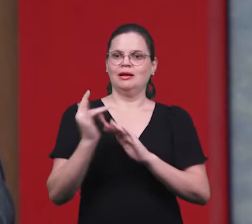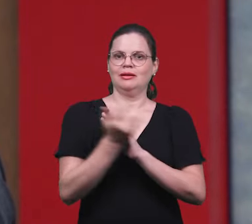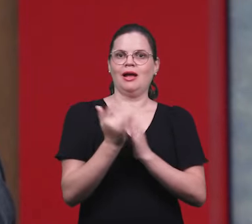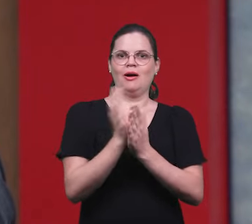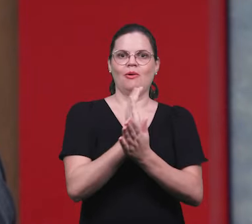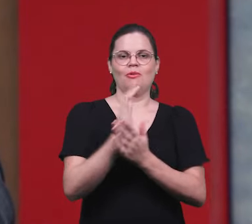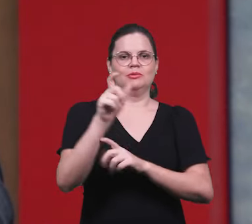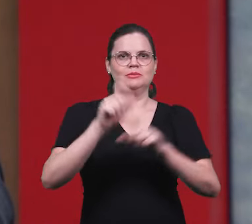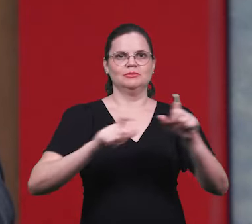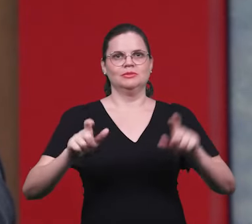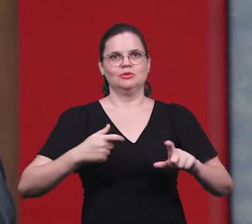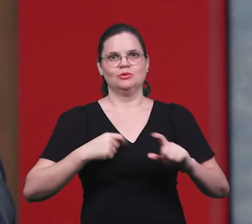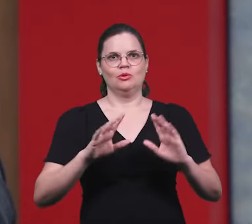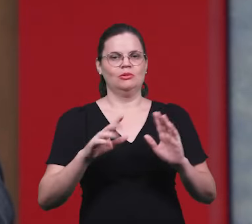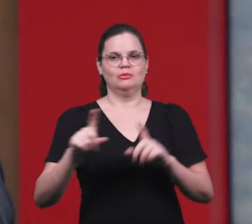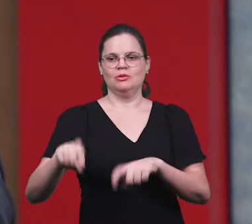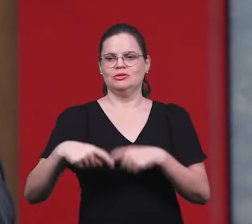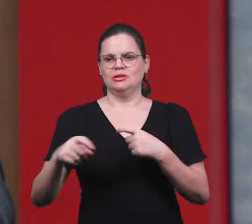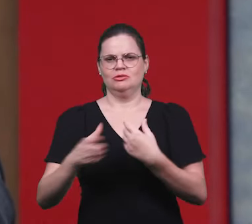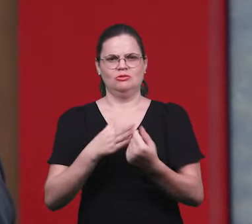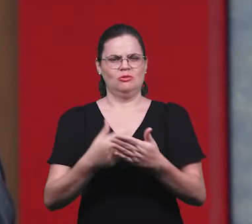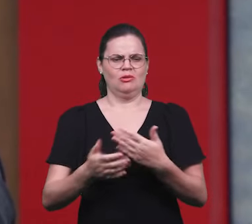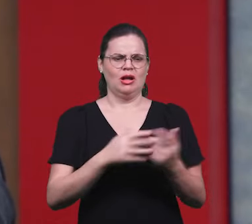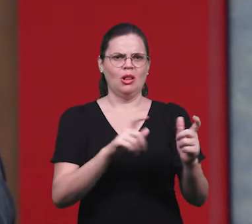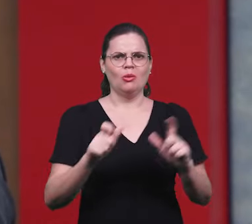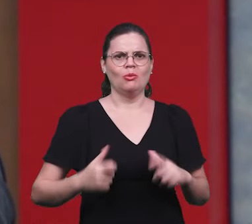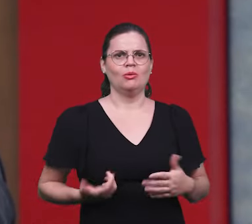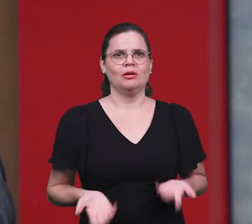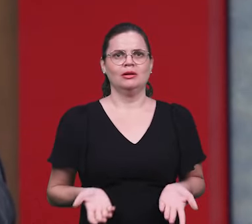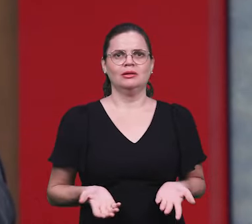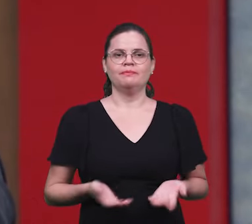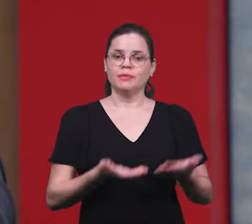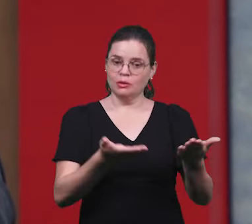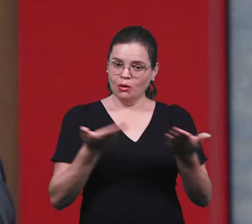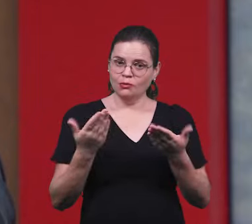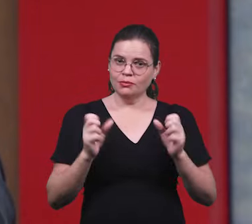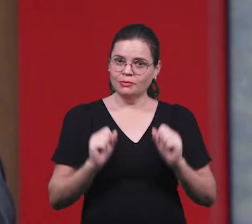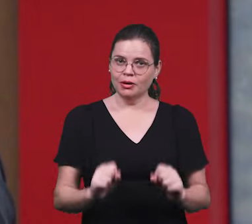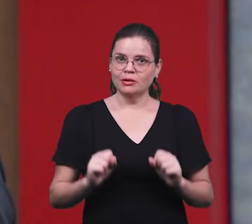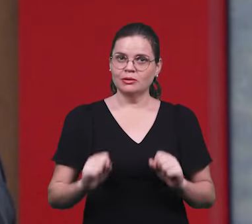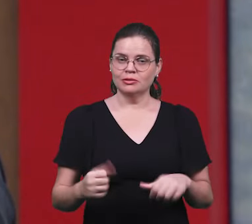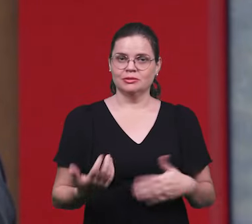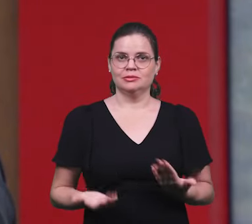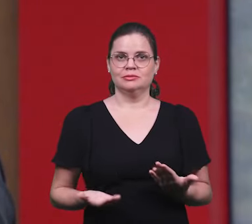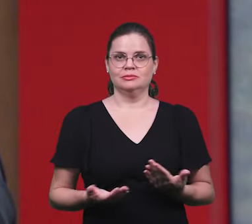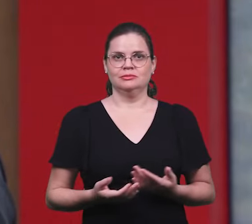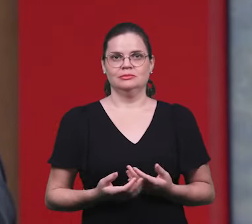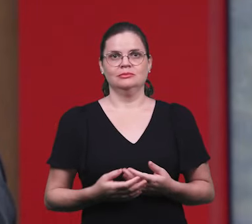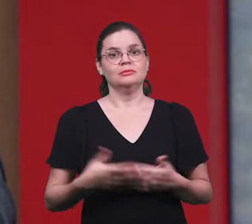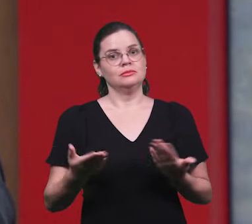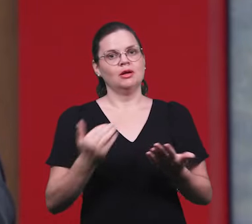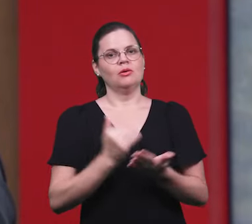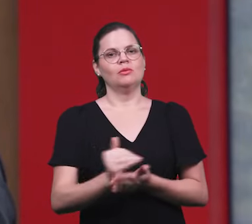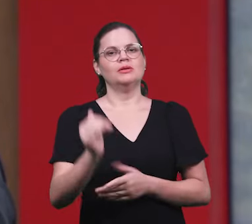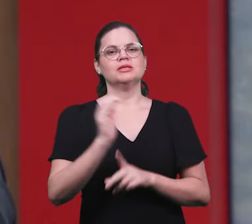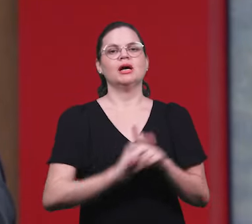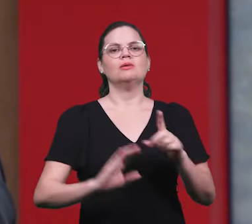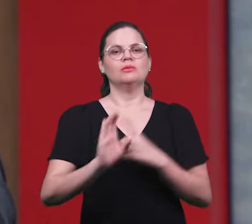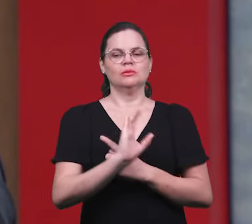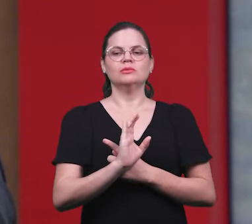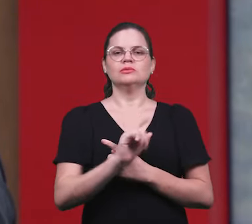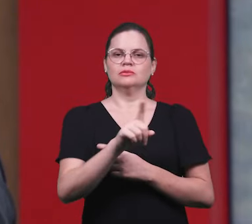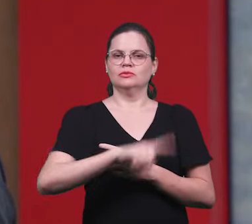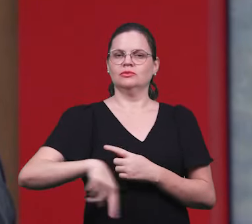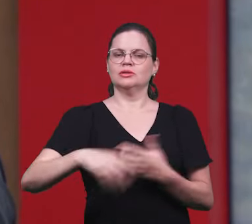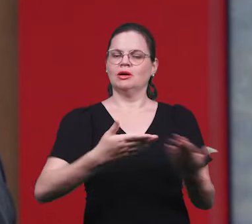alguns amigos, ou no meu sítio, ou em determinado lugar. Convida e diz lá, olha, nós vamos começar com um culto. Vocês